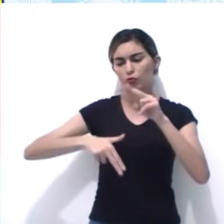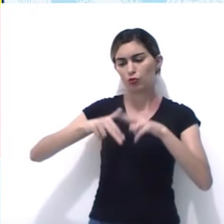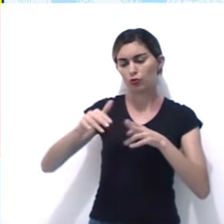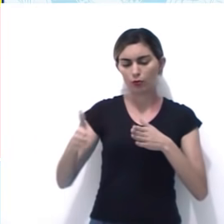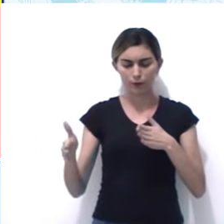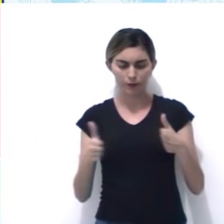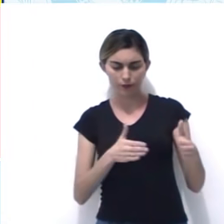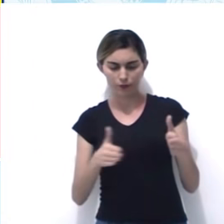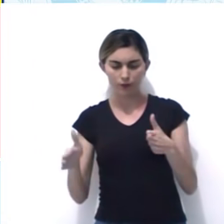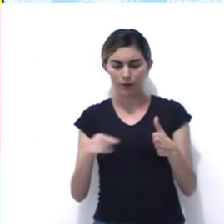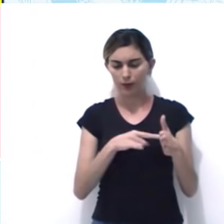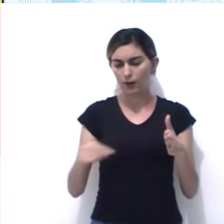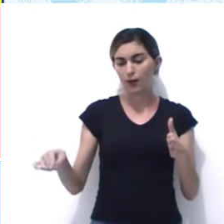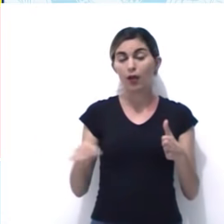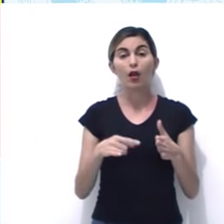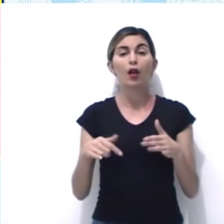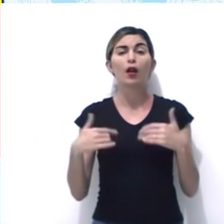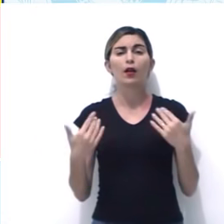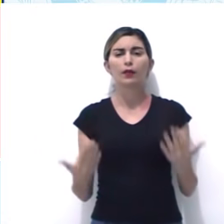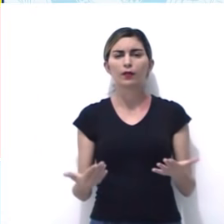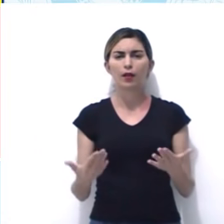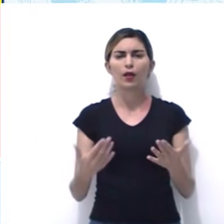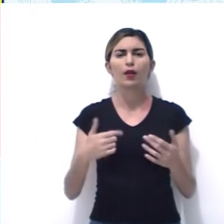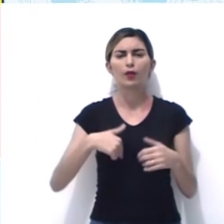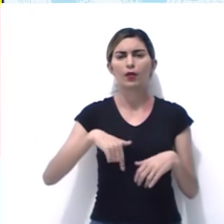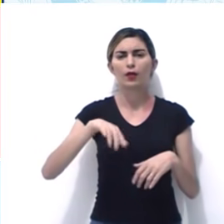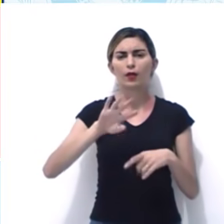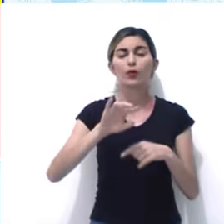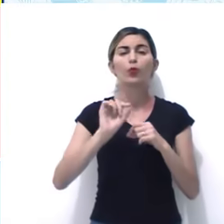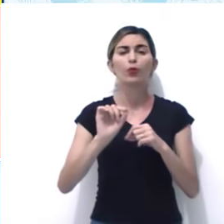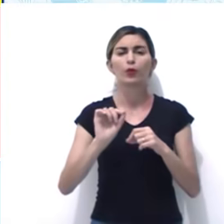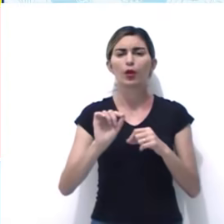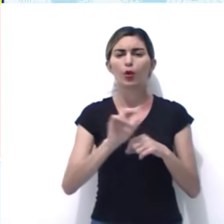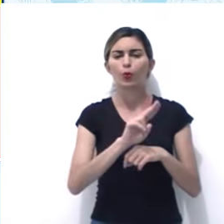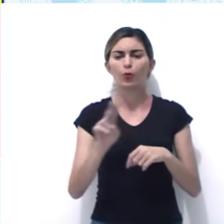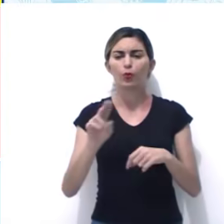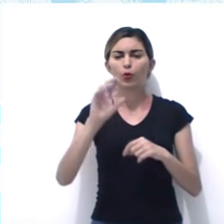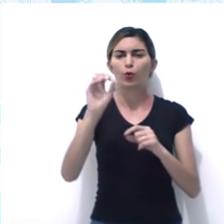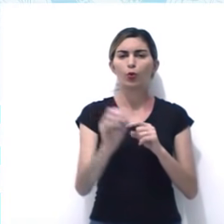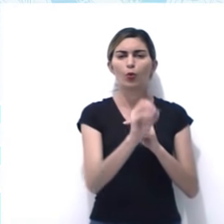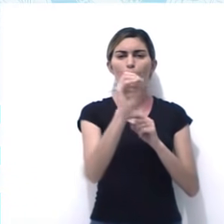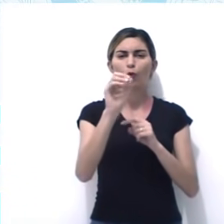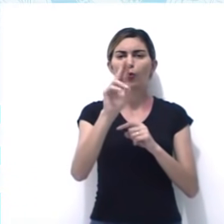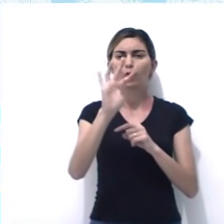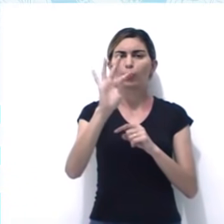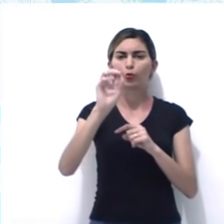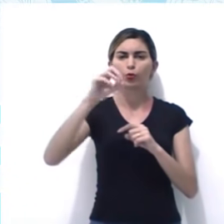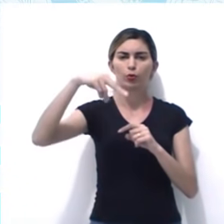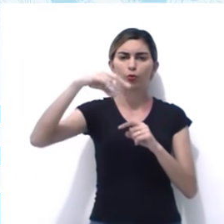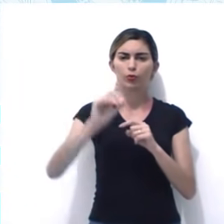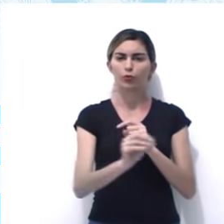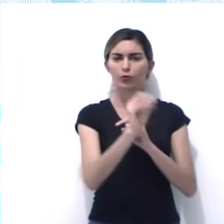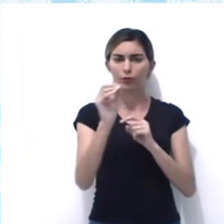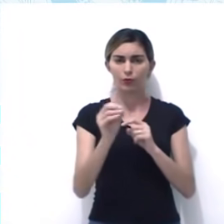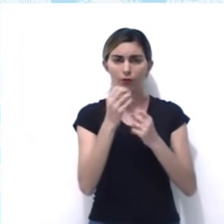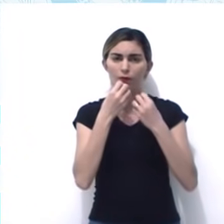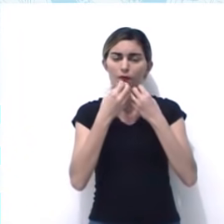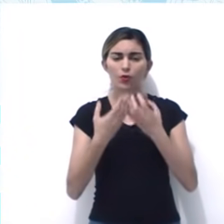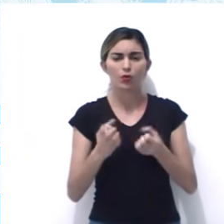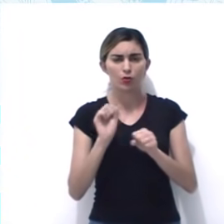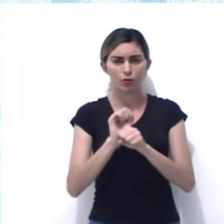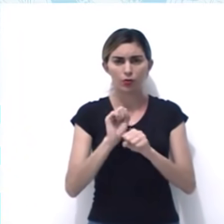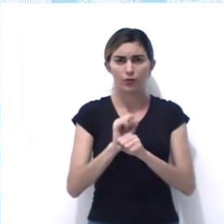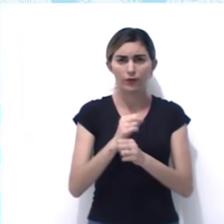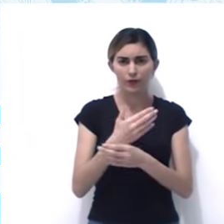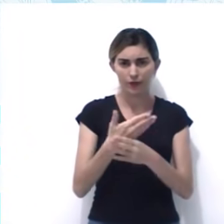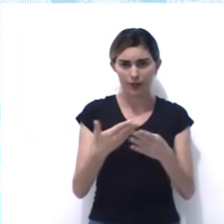aí no meio então nós estamos na estação do ano chamada outono bom gente eu espero que vocês